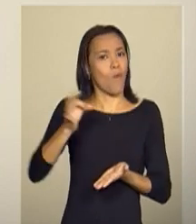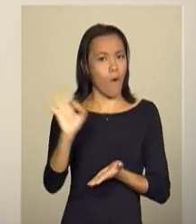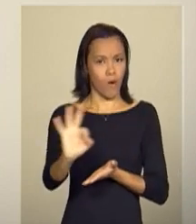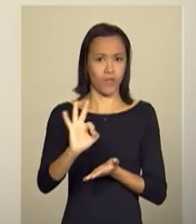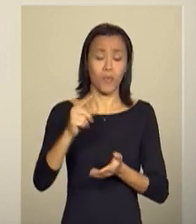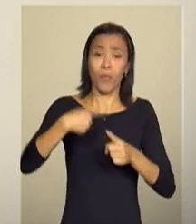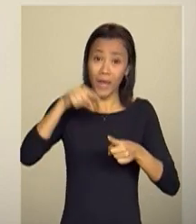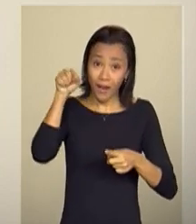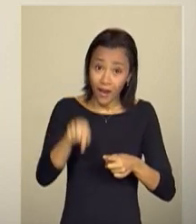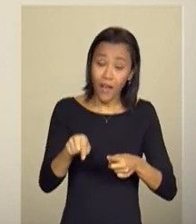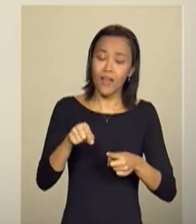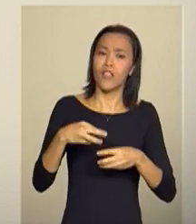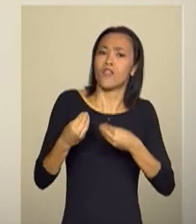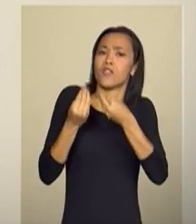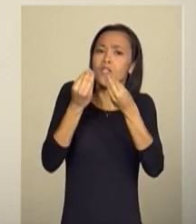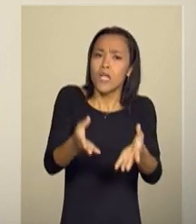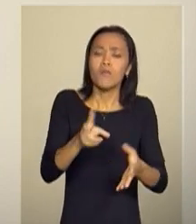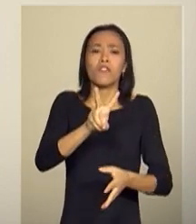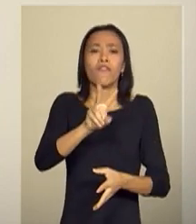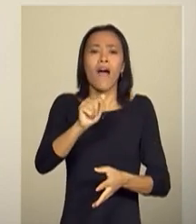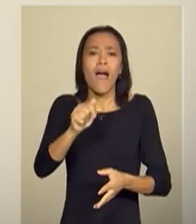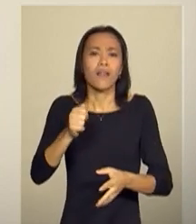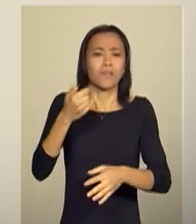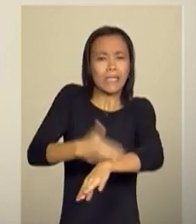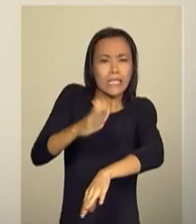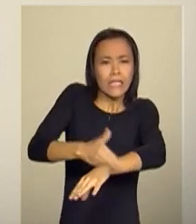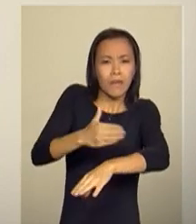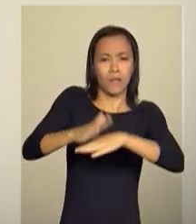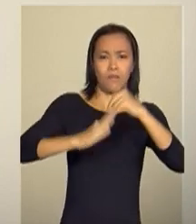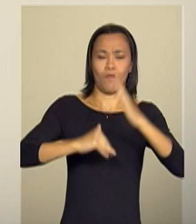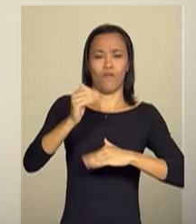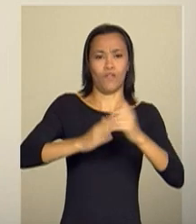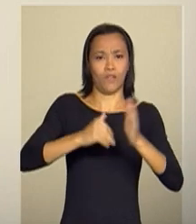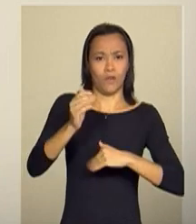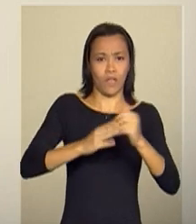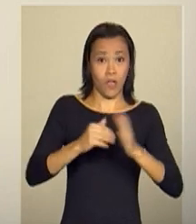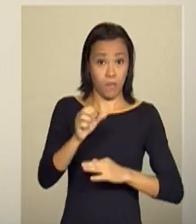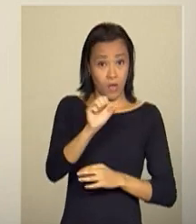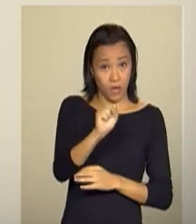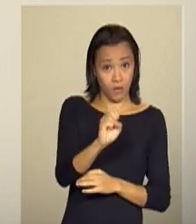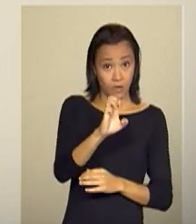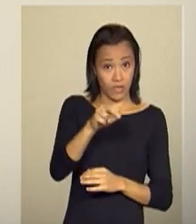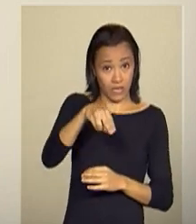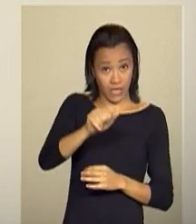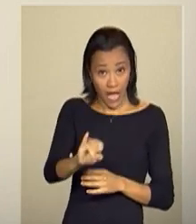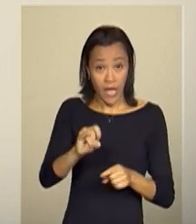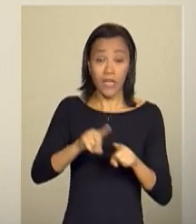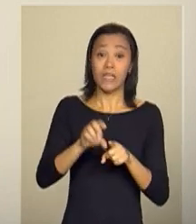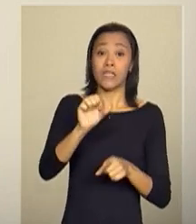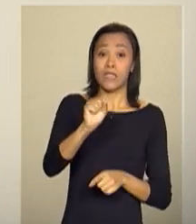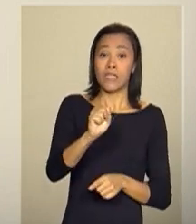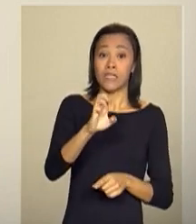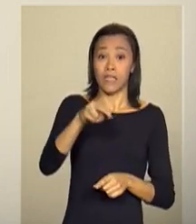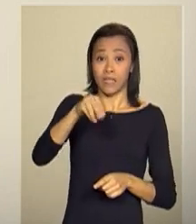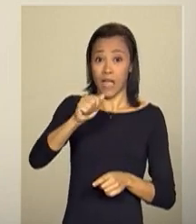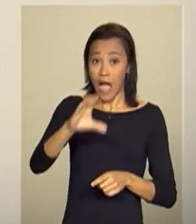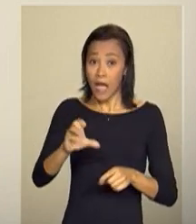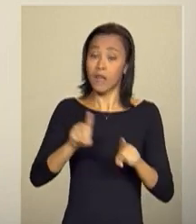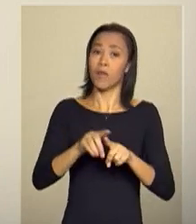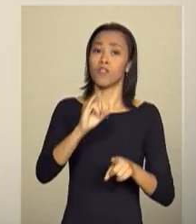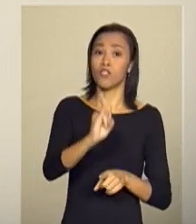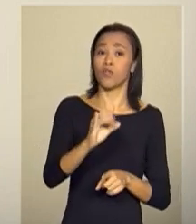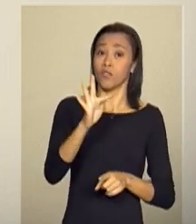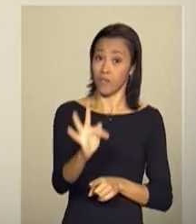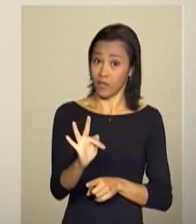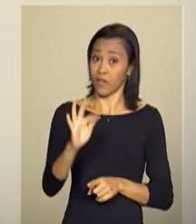porque lá nós oferecemos as vagas para qualificação profissional pelo Senai pelo Senac pelos institutos